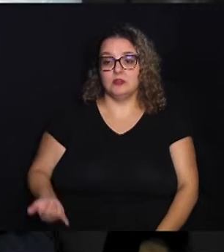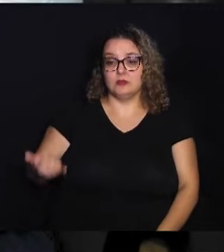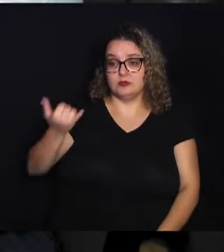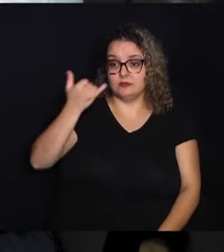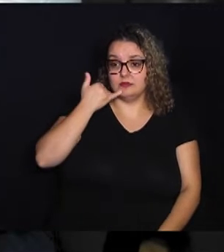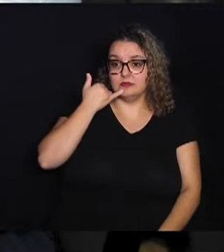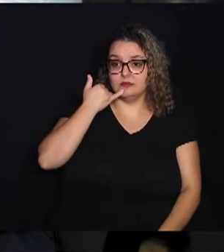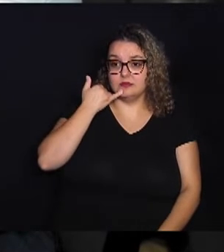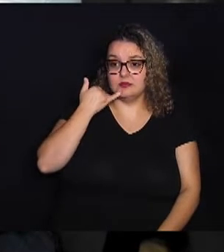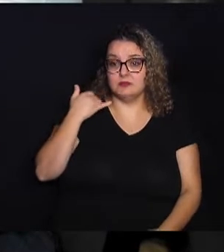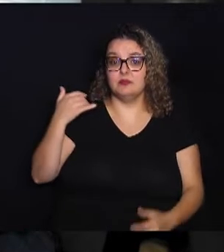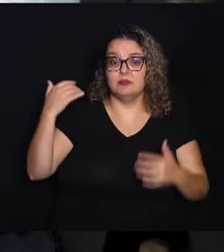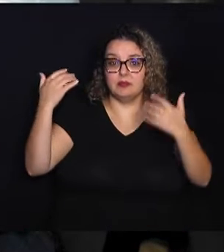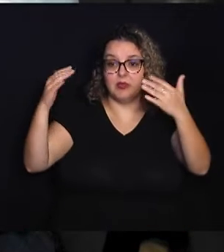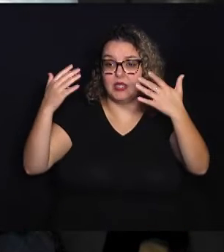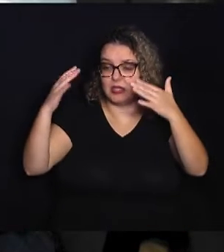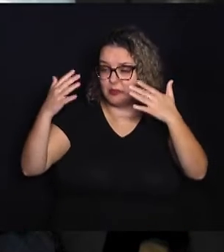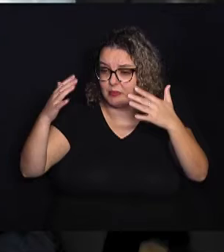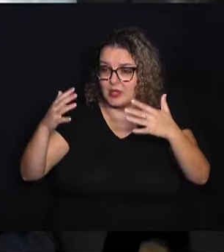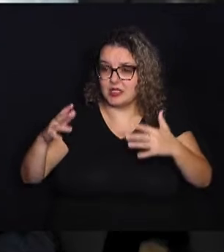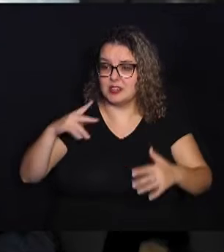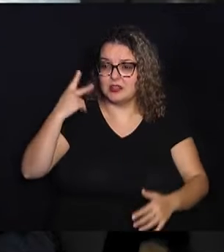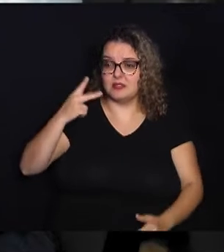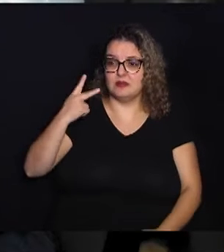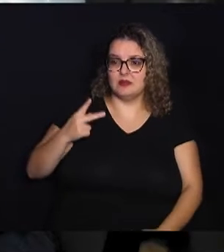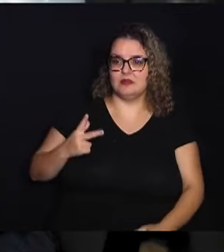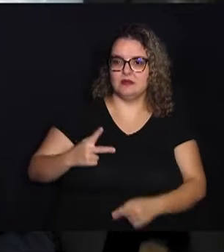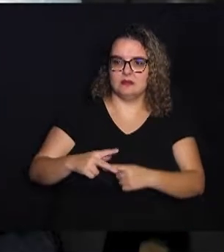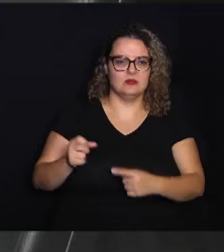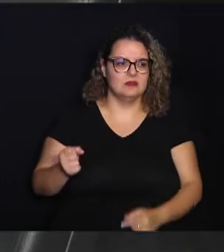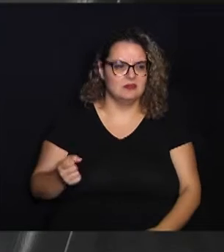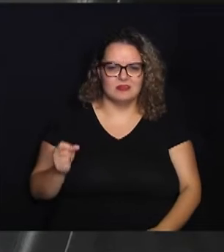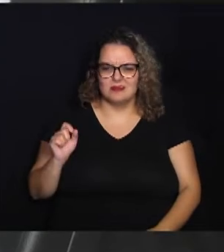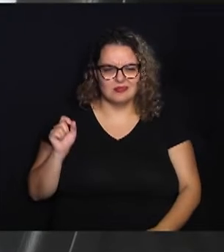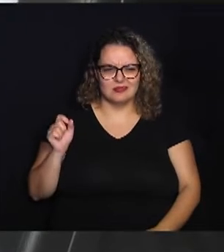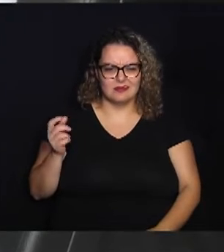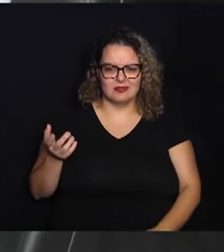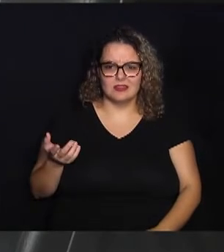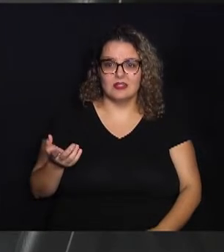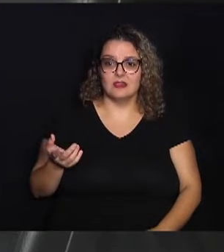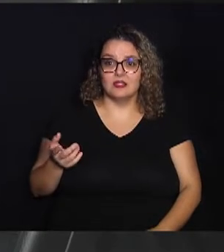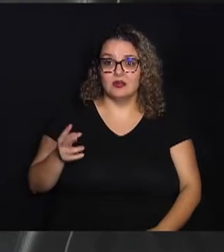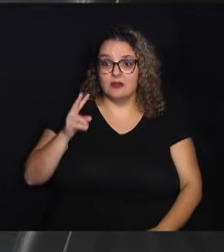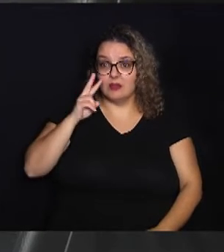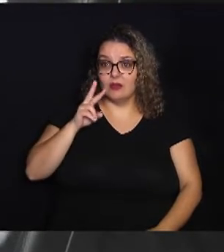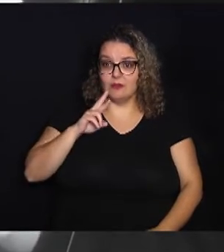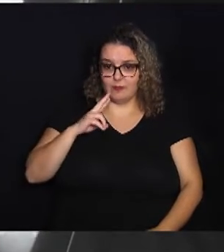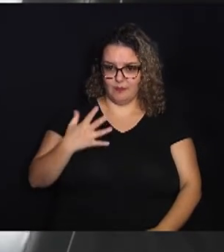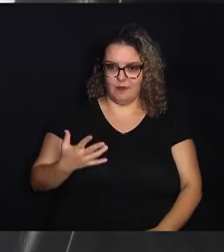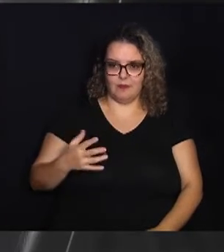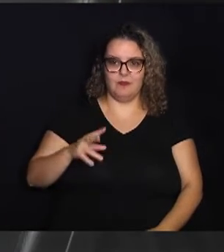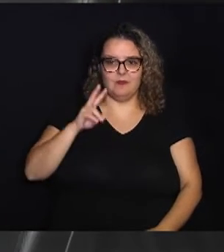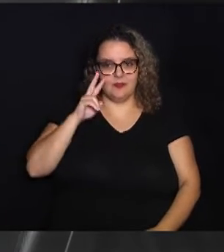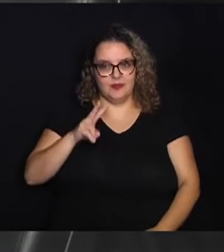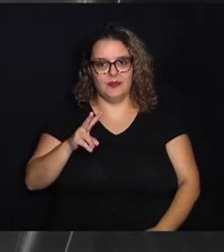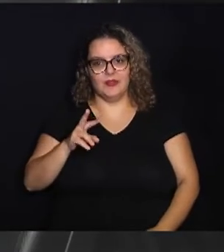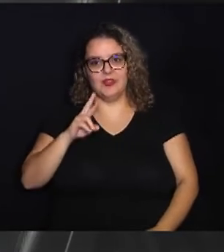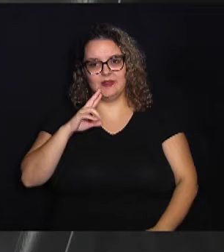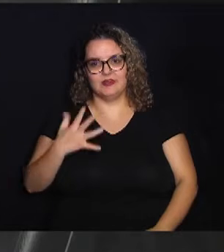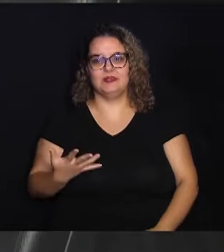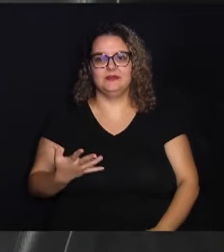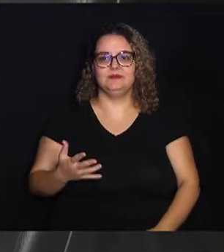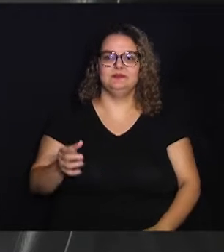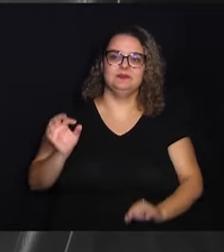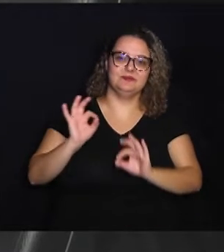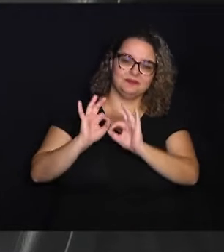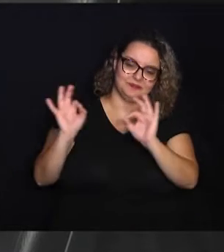ligação, parabéns, vereador eleito. Eu falei, mas o que... Aí, não, olha ali o resultado. Aí eu fui lá, olhei o resultado e tava lá,